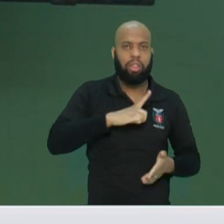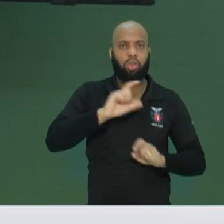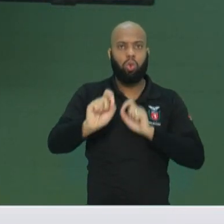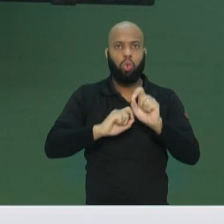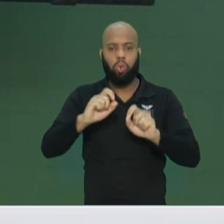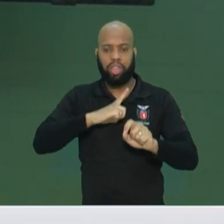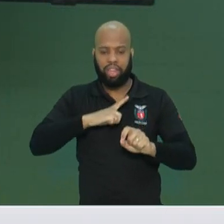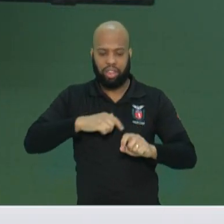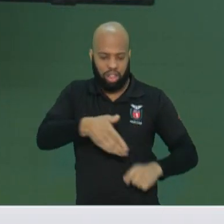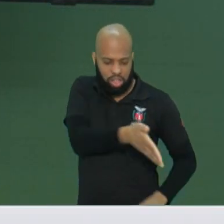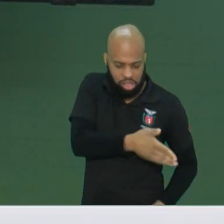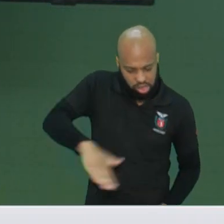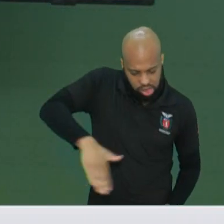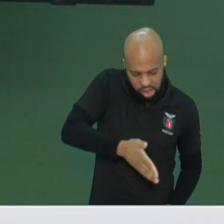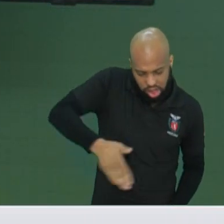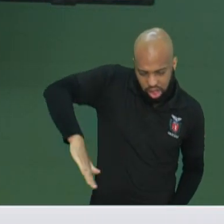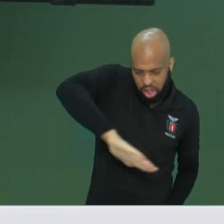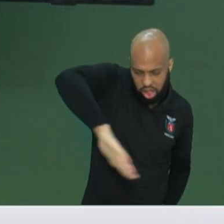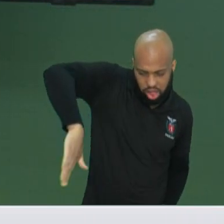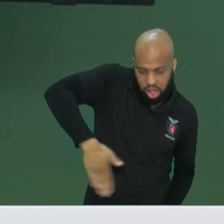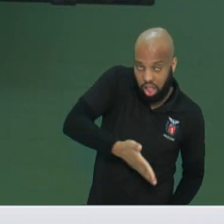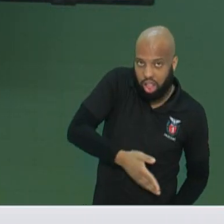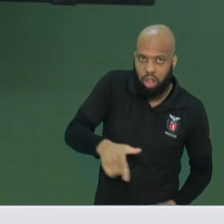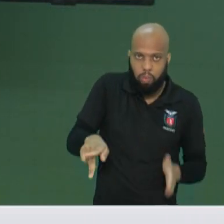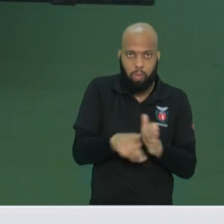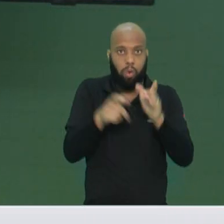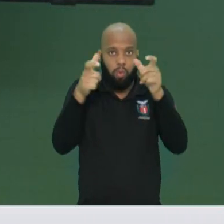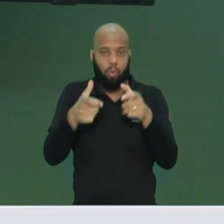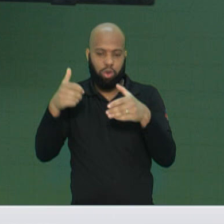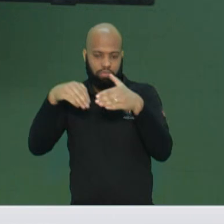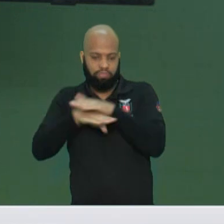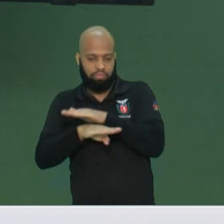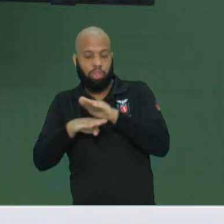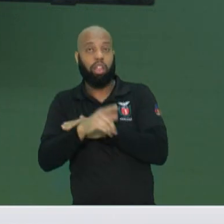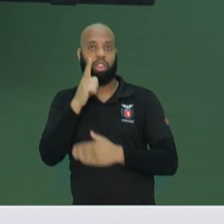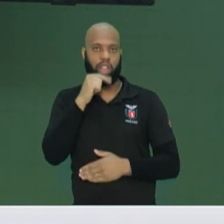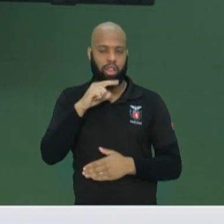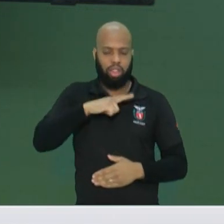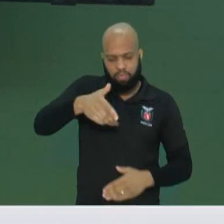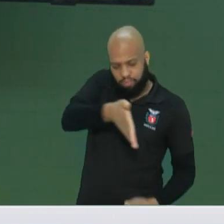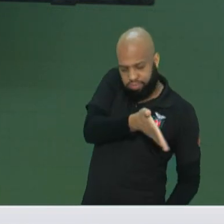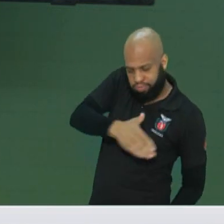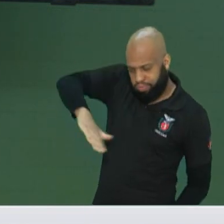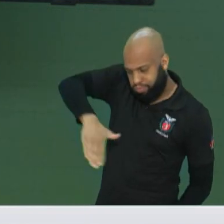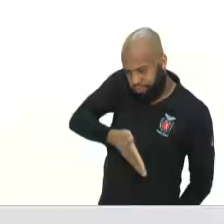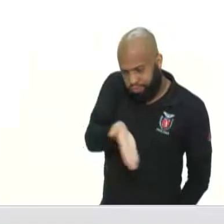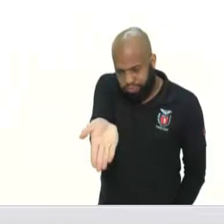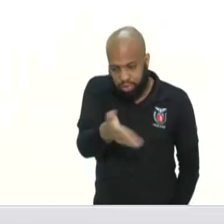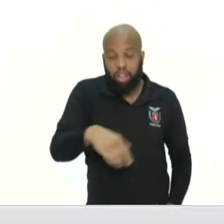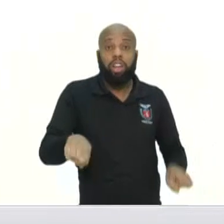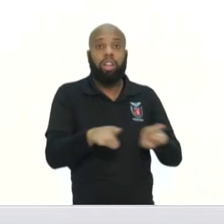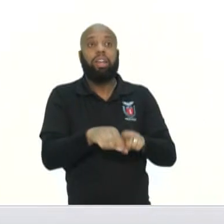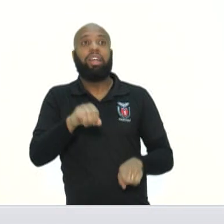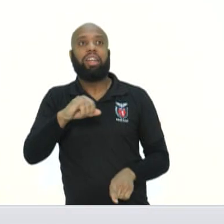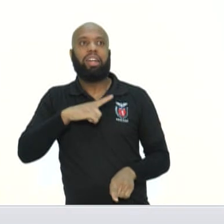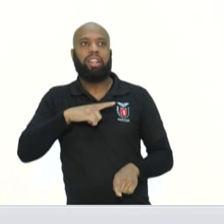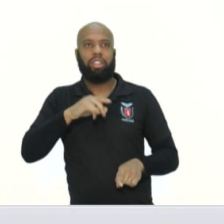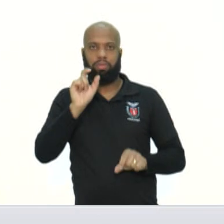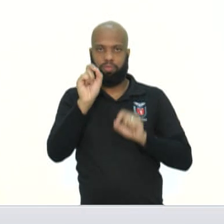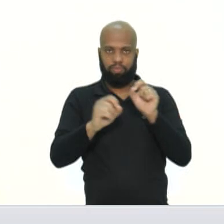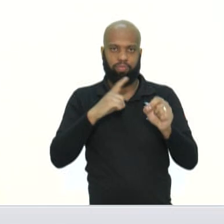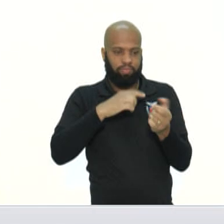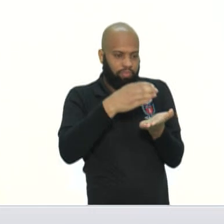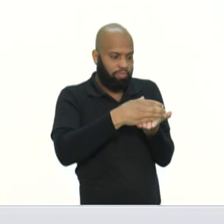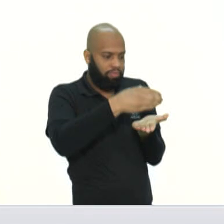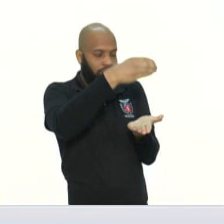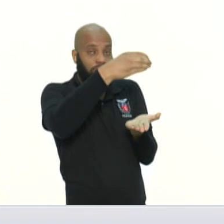os tanques utilizados para armazenar água. Ok? Tem que estar lavando. Encha de areia os